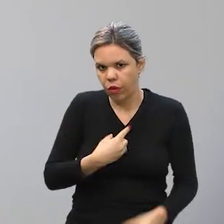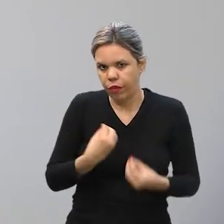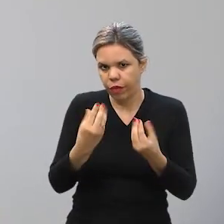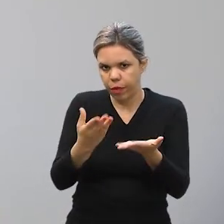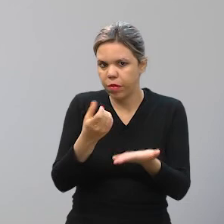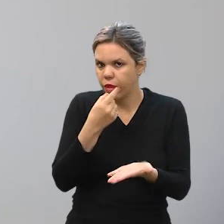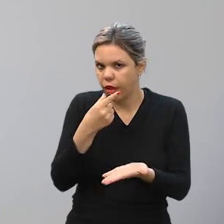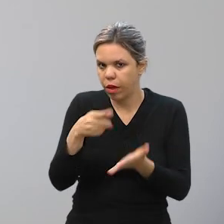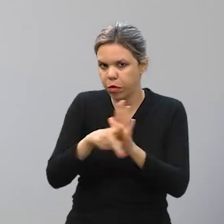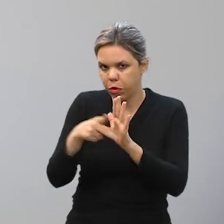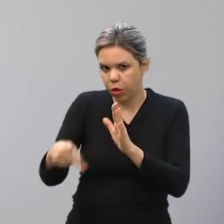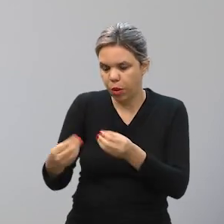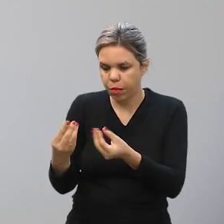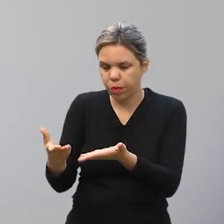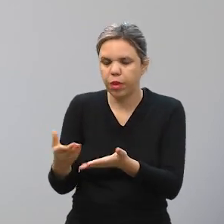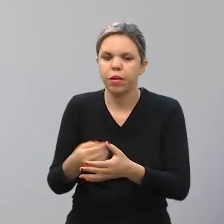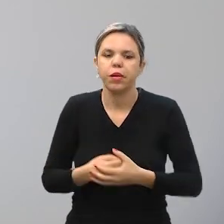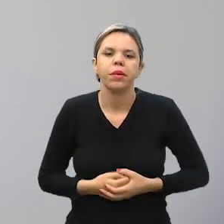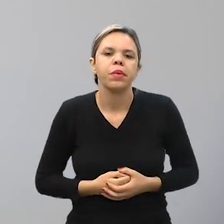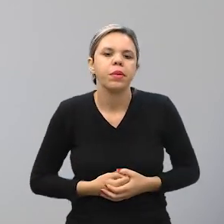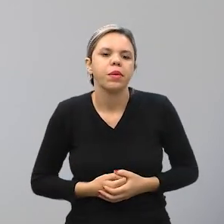as paraginase para ele, o Euspar.